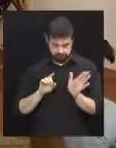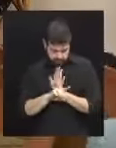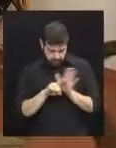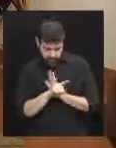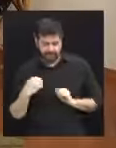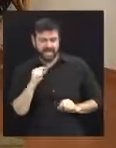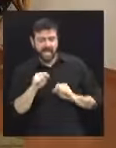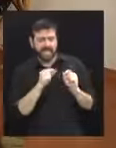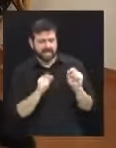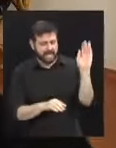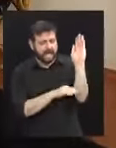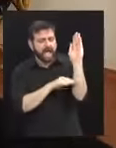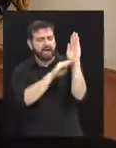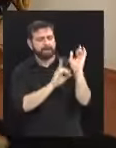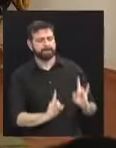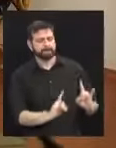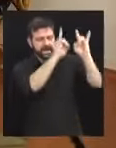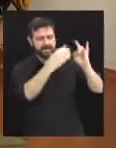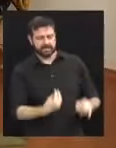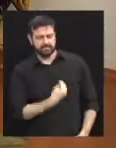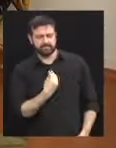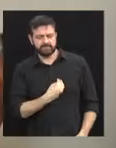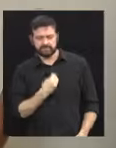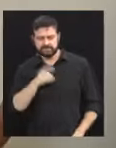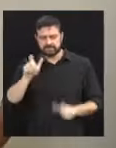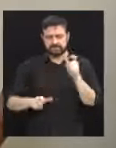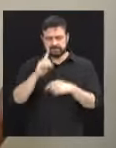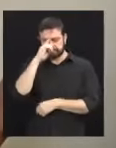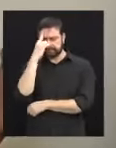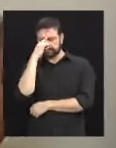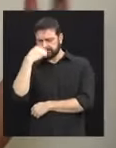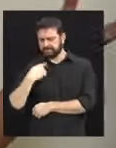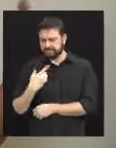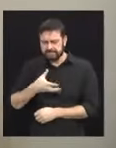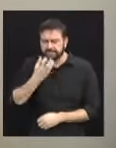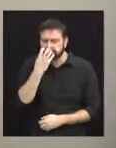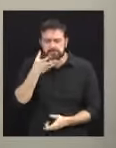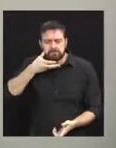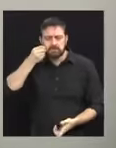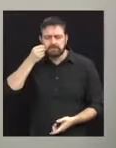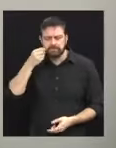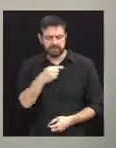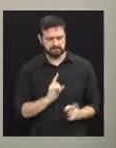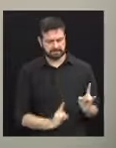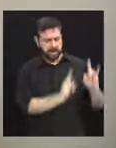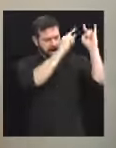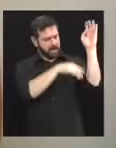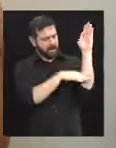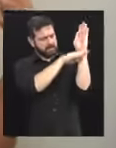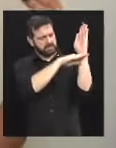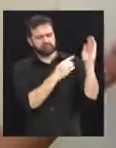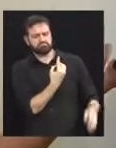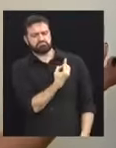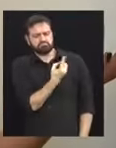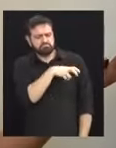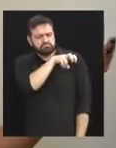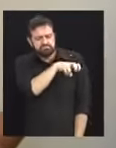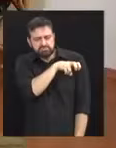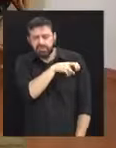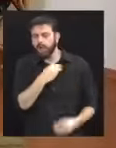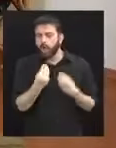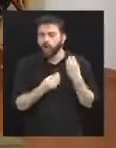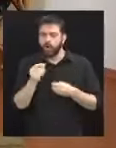quem mora no apartamento, e muita gente que está em casa se pergunta, eu vou adotar um bichinho, mas de repente ele vai ficar sozinho no apartamento. E como que a